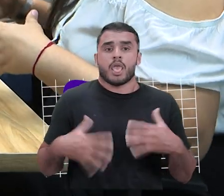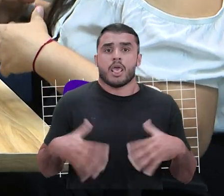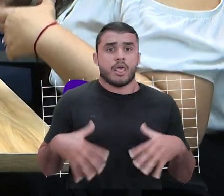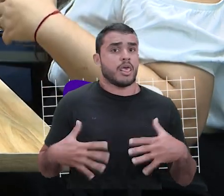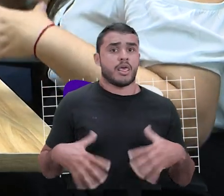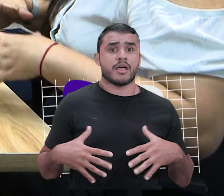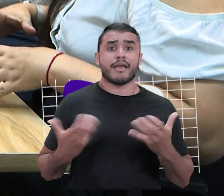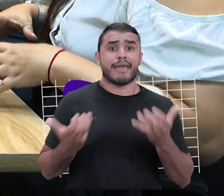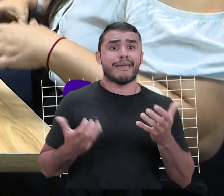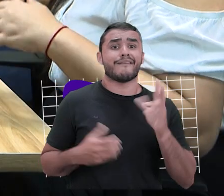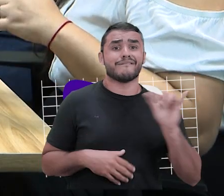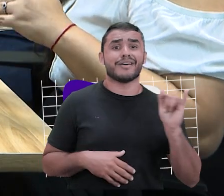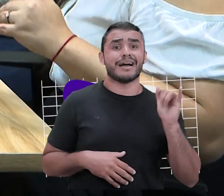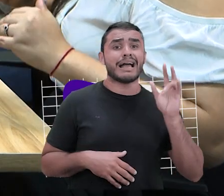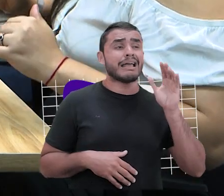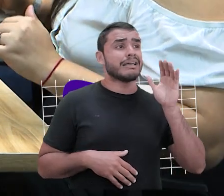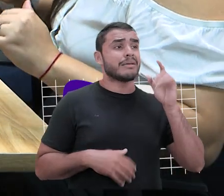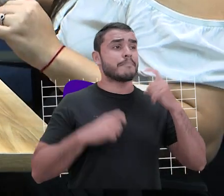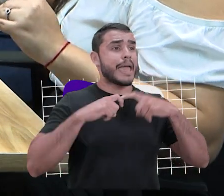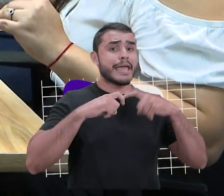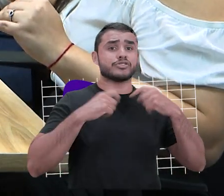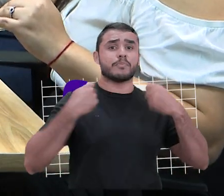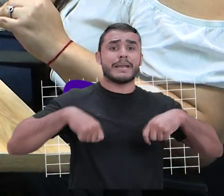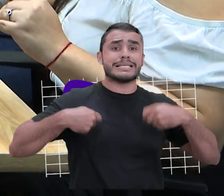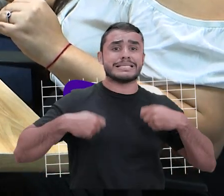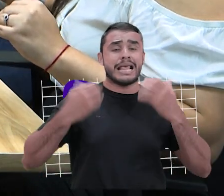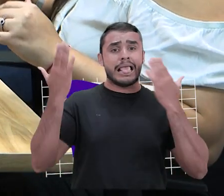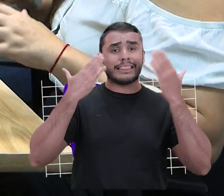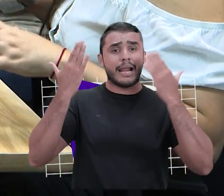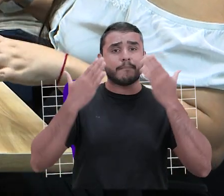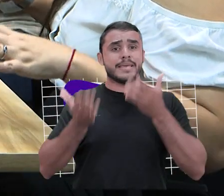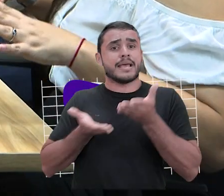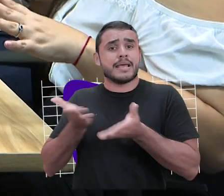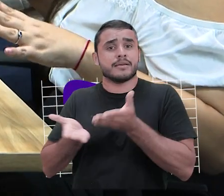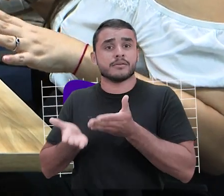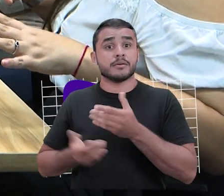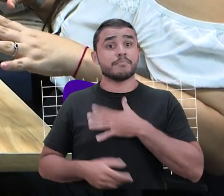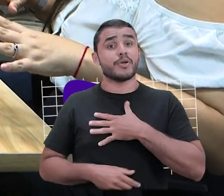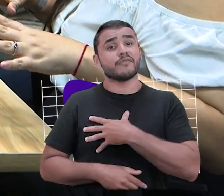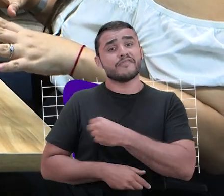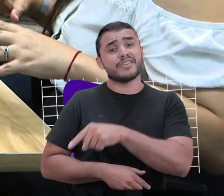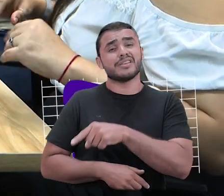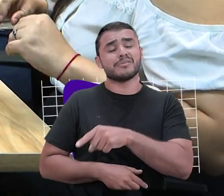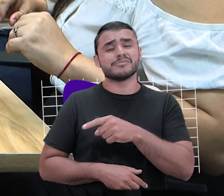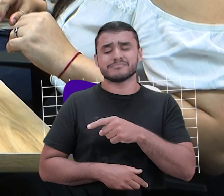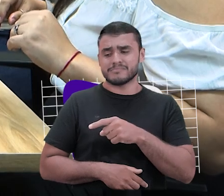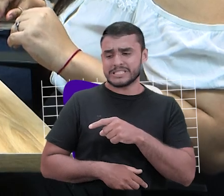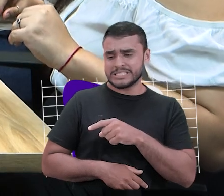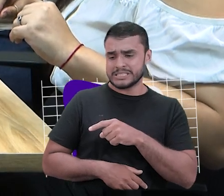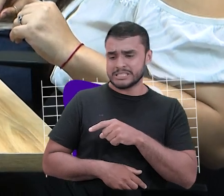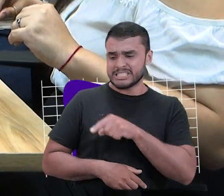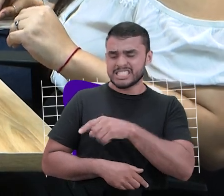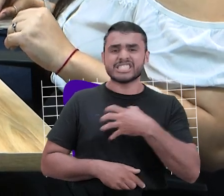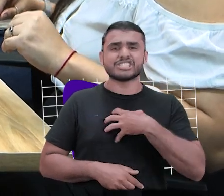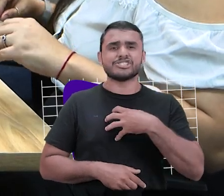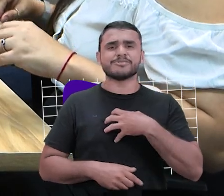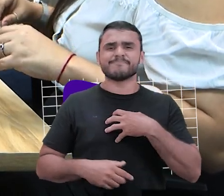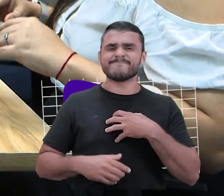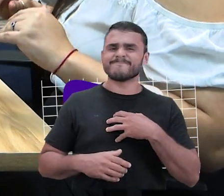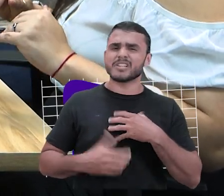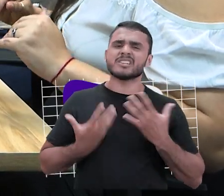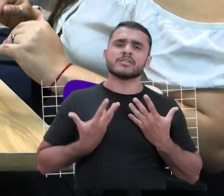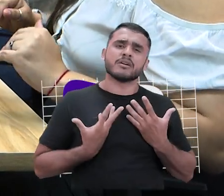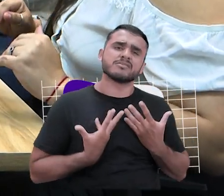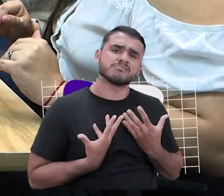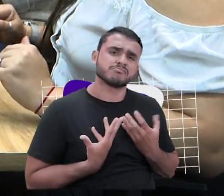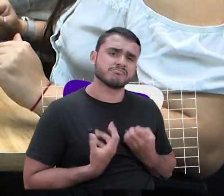acelerar. E aí eu fui percebendo que ele estava cansado. Entendeu? Aí